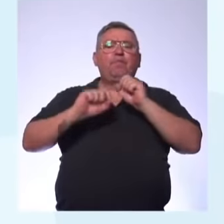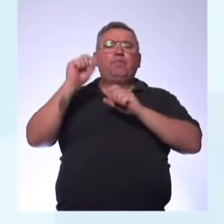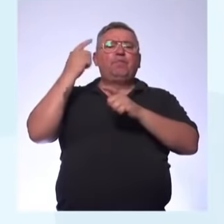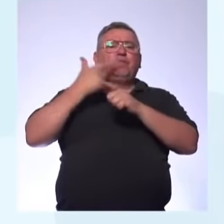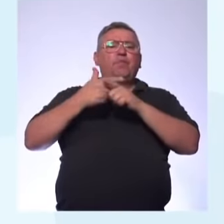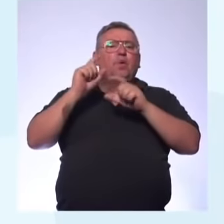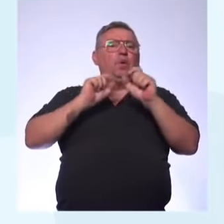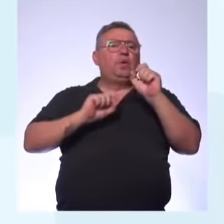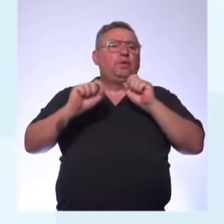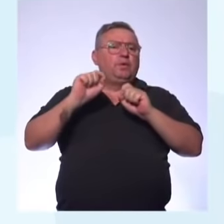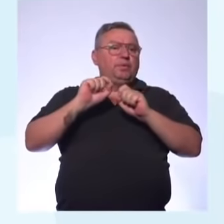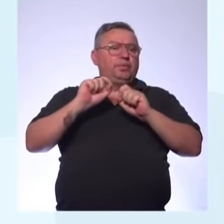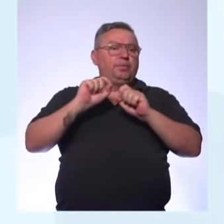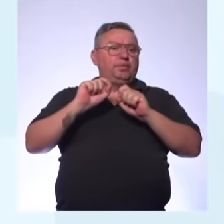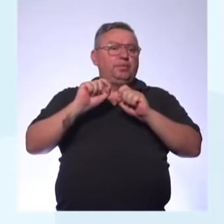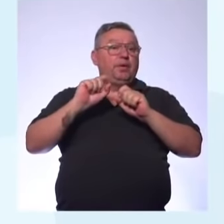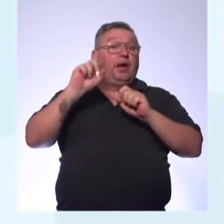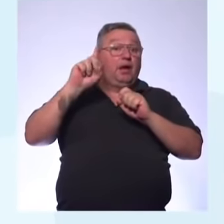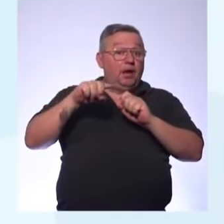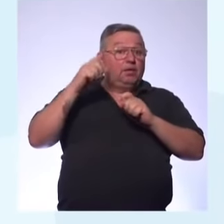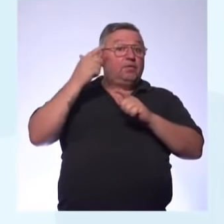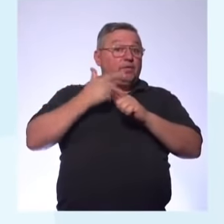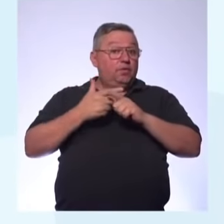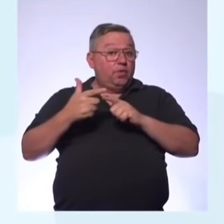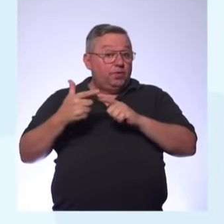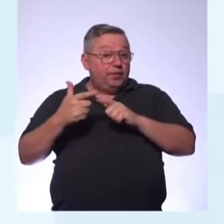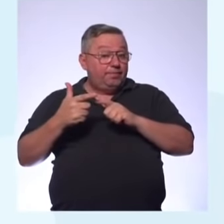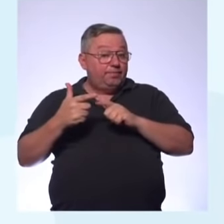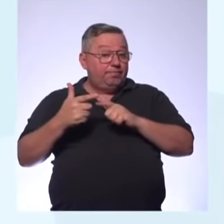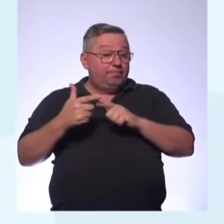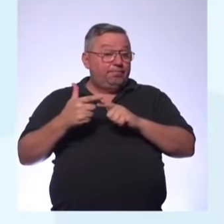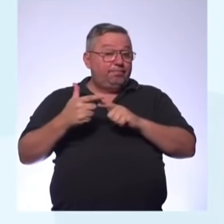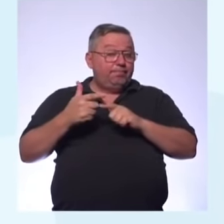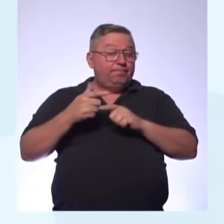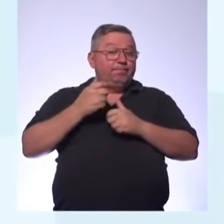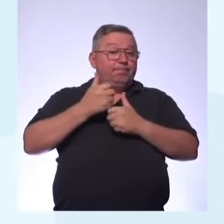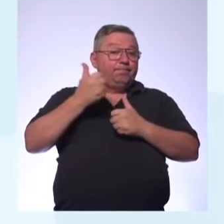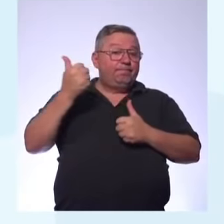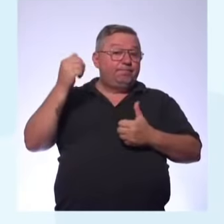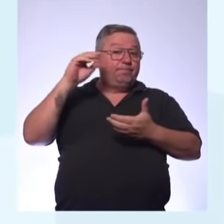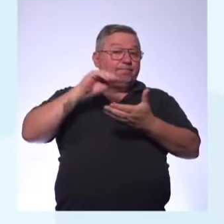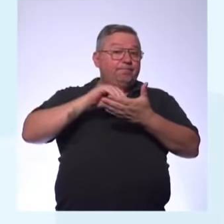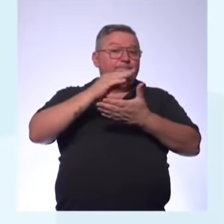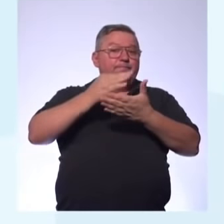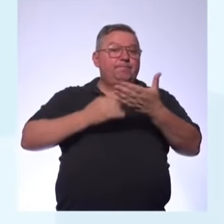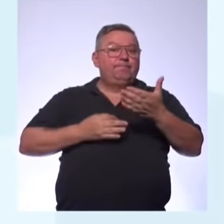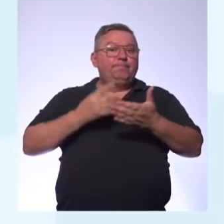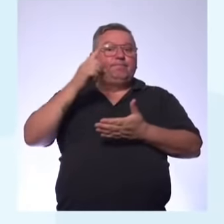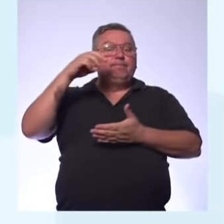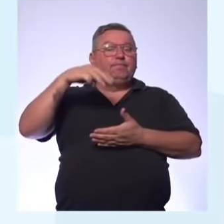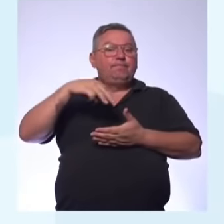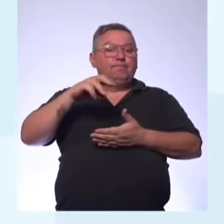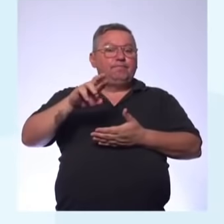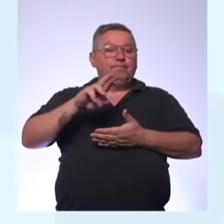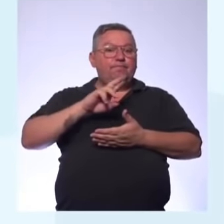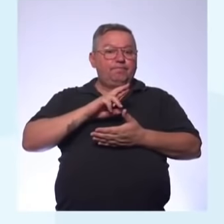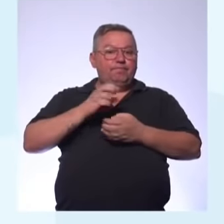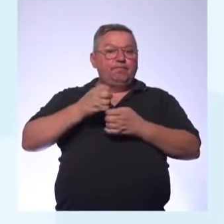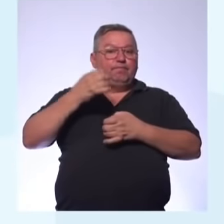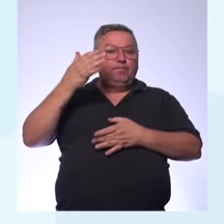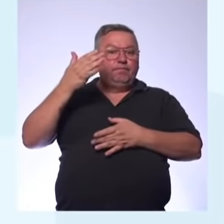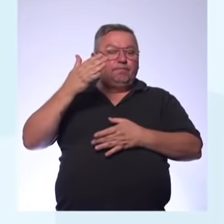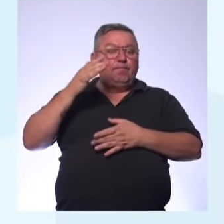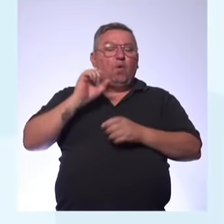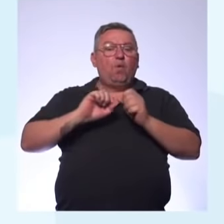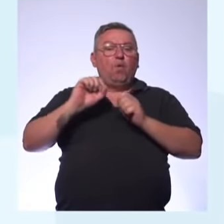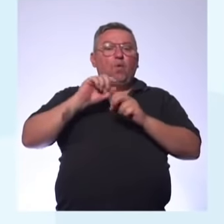o que é de it's about é sobre isso O dia que ele vai colocar o texto e vocês terão um minutinho para você responder e